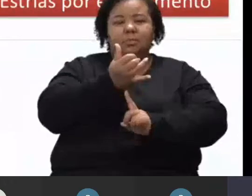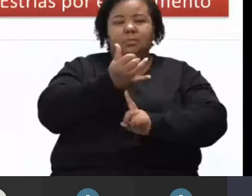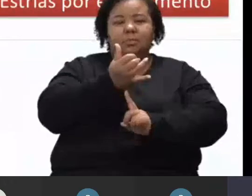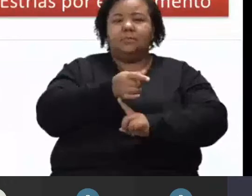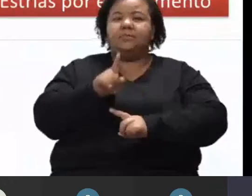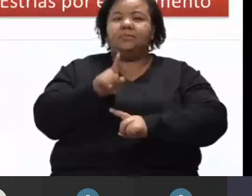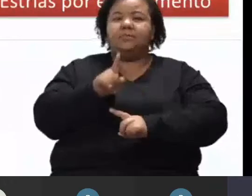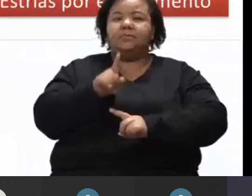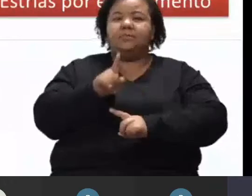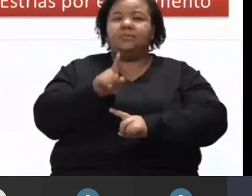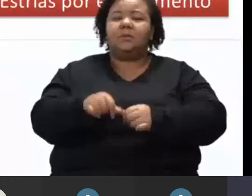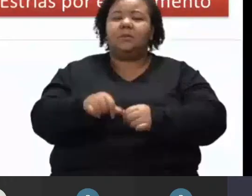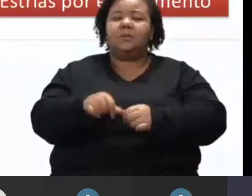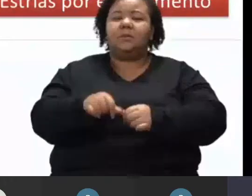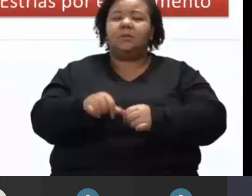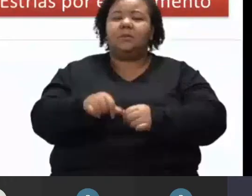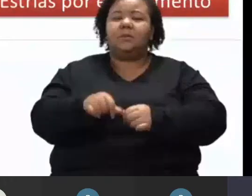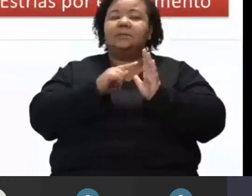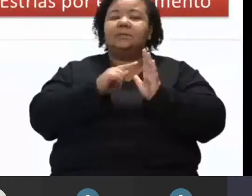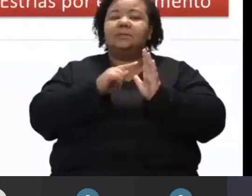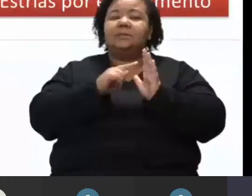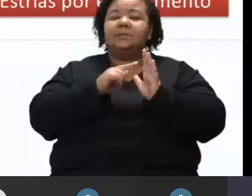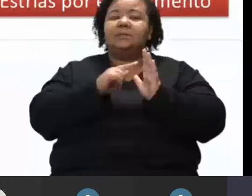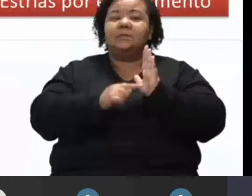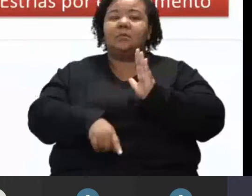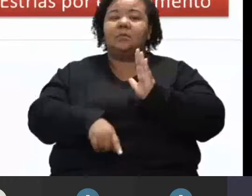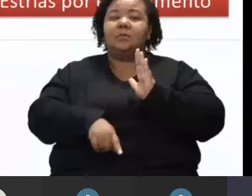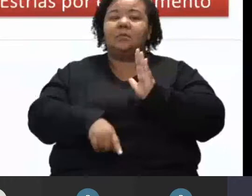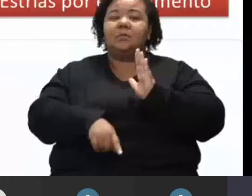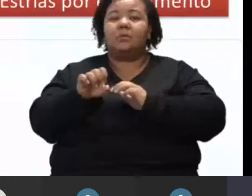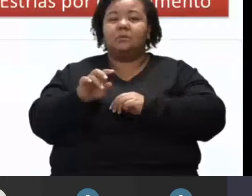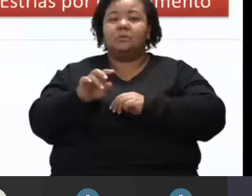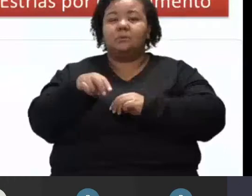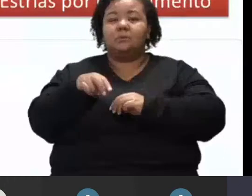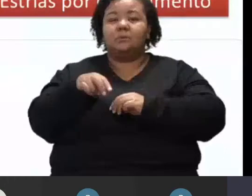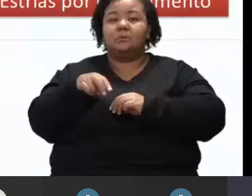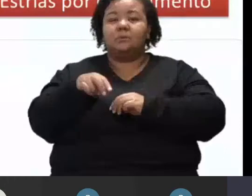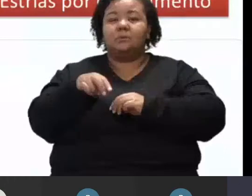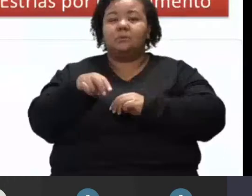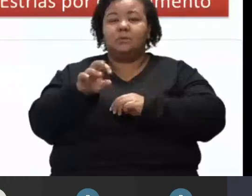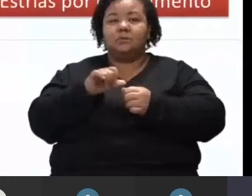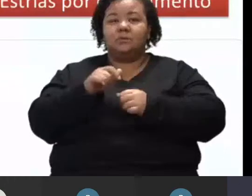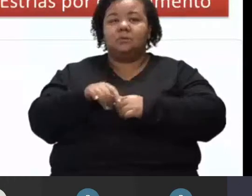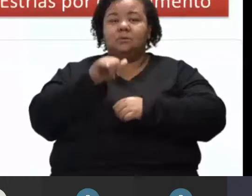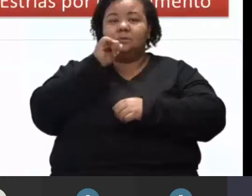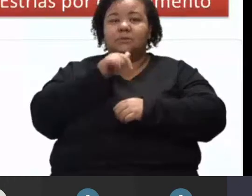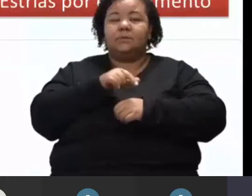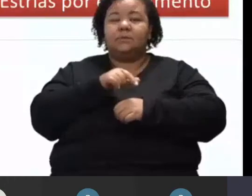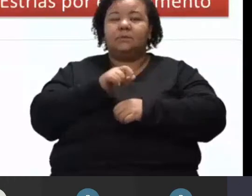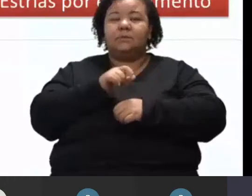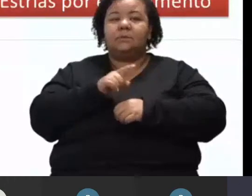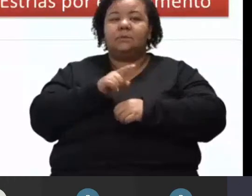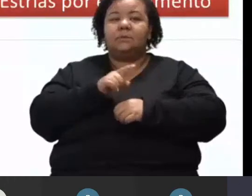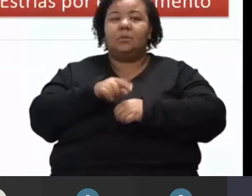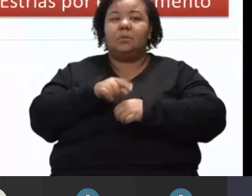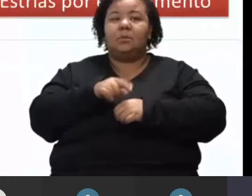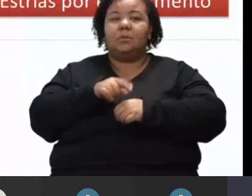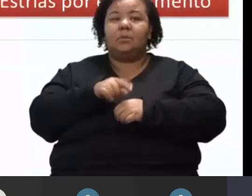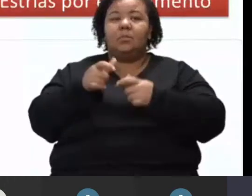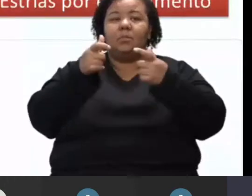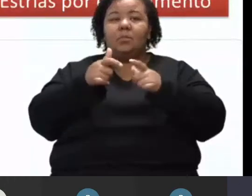é realizada essa estria por esgotamento? Você vai realizar estrias múltiplas. Então, você vai fazer um inóculo num